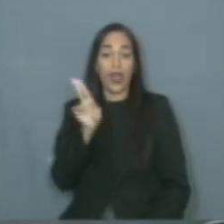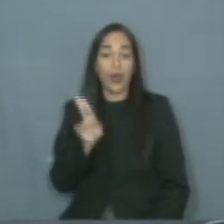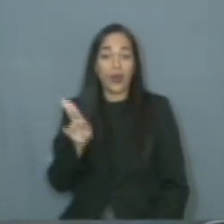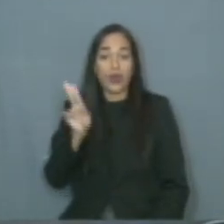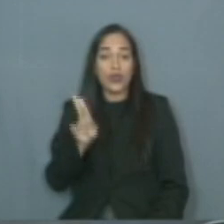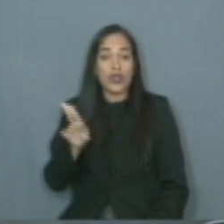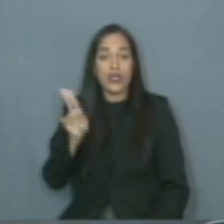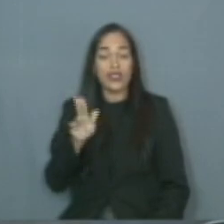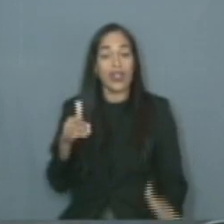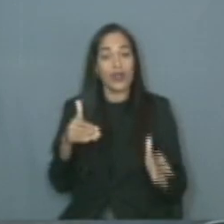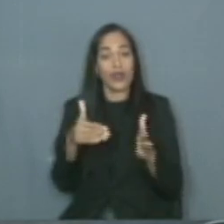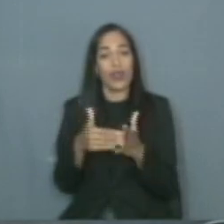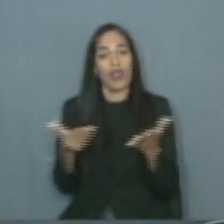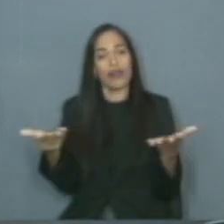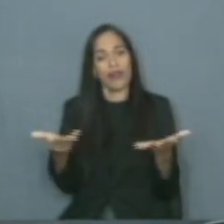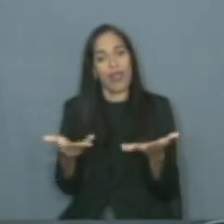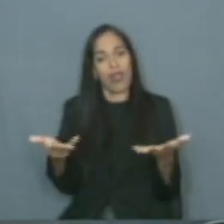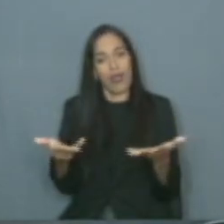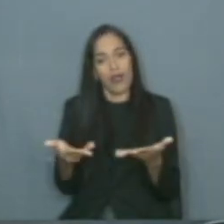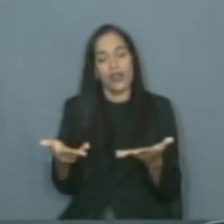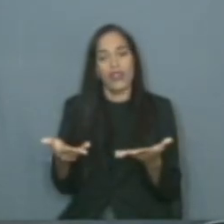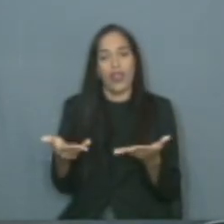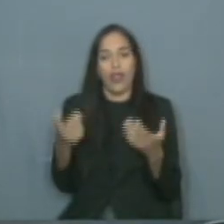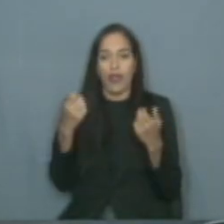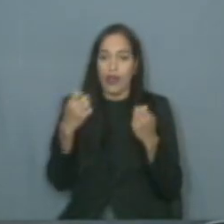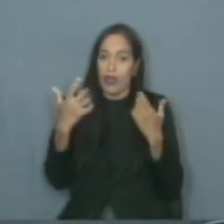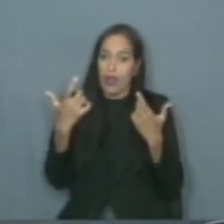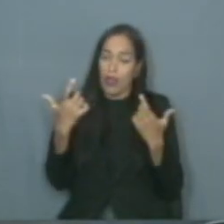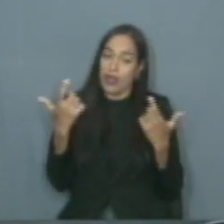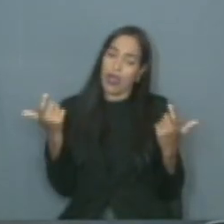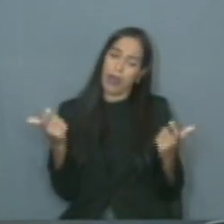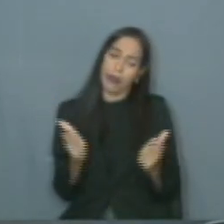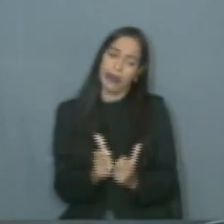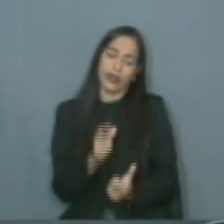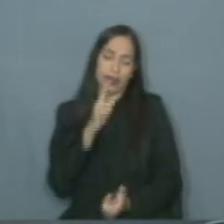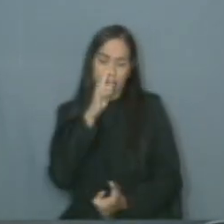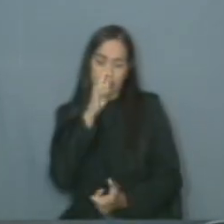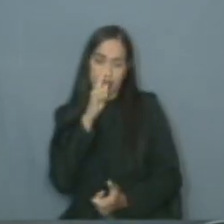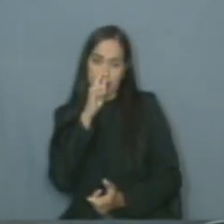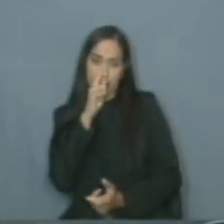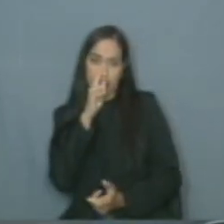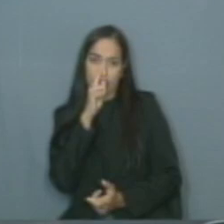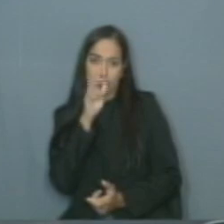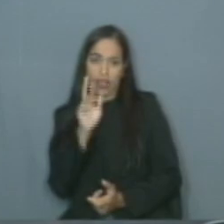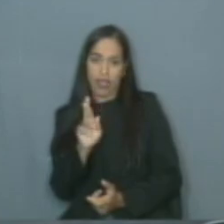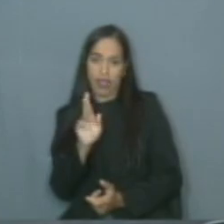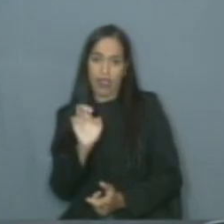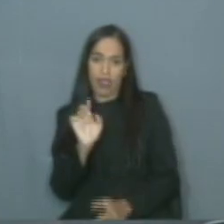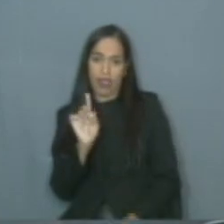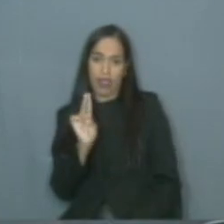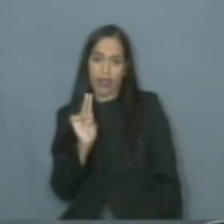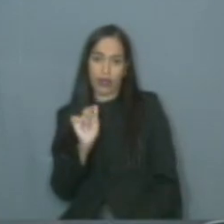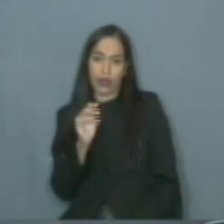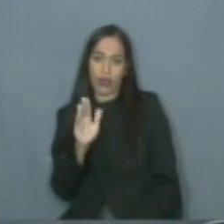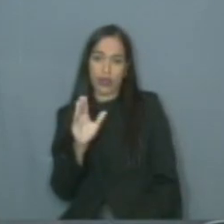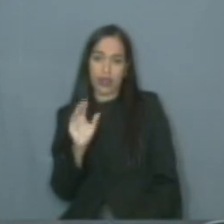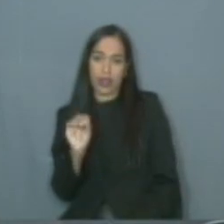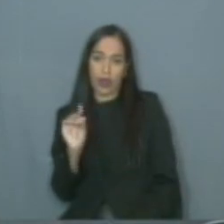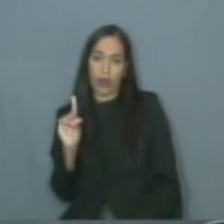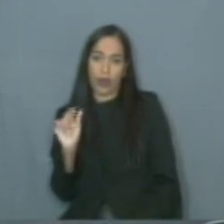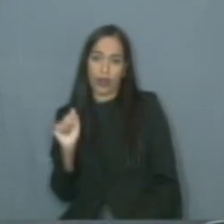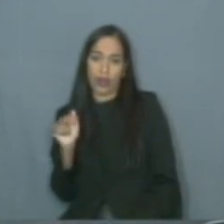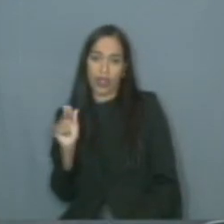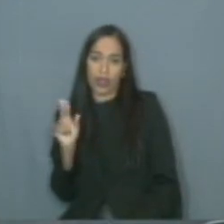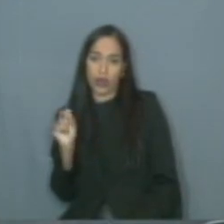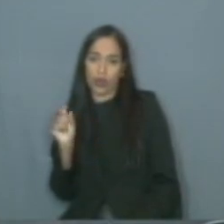até hoje. Então, é muito bom a gente voltar a falar de redução de danos hoje. Os programas de redução de danos, eles ainda podem